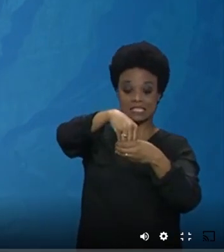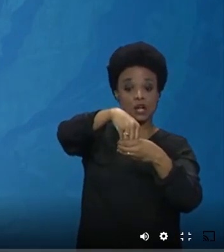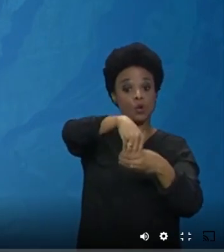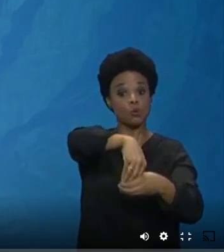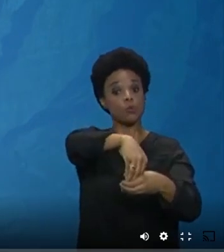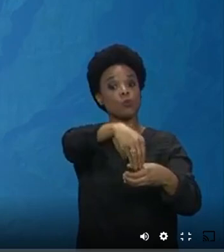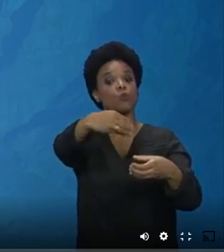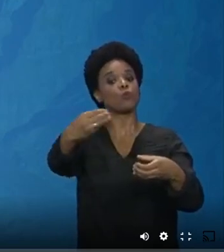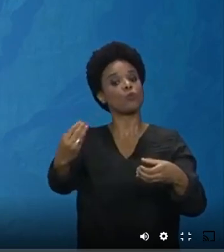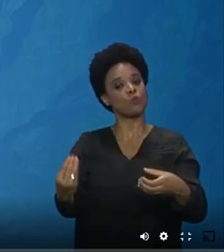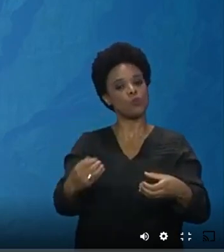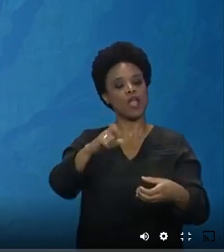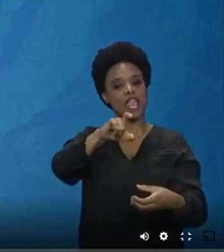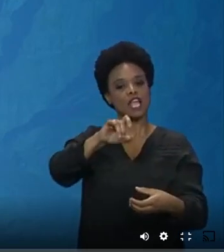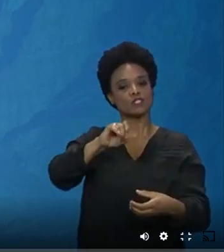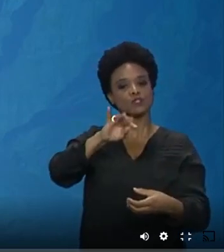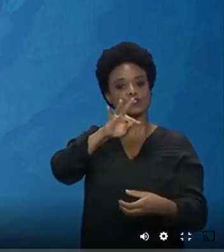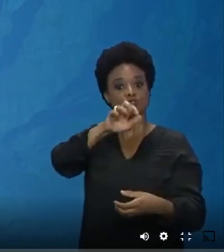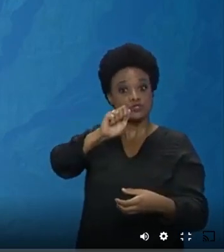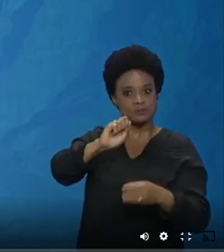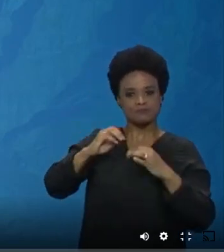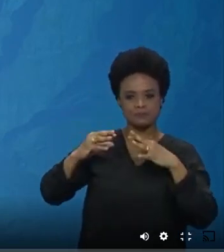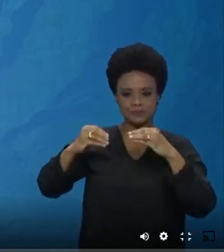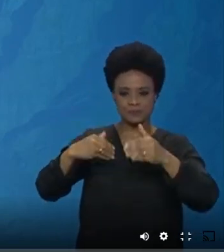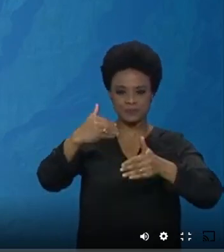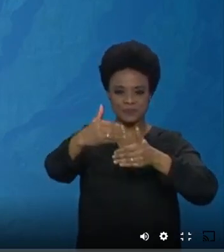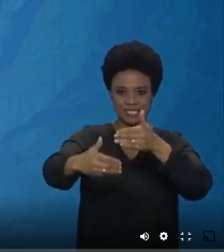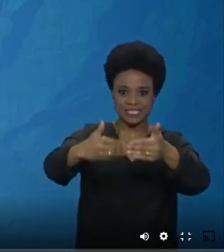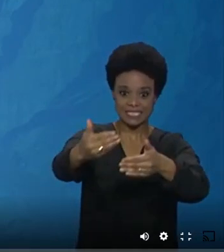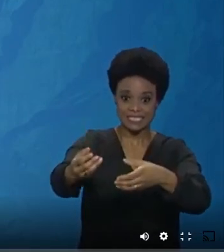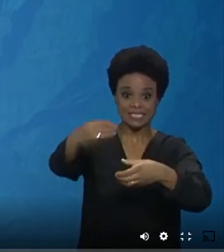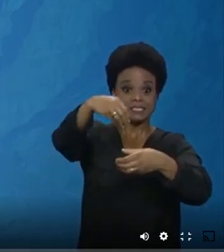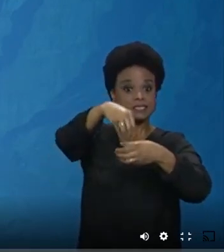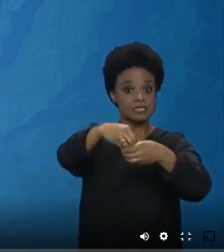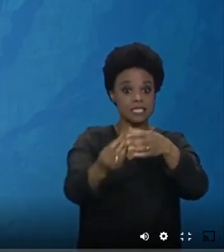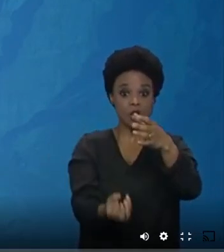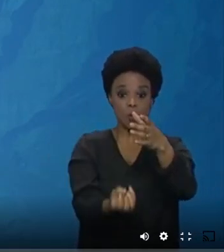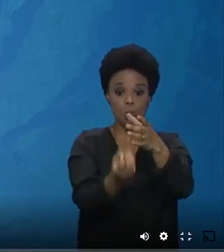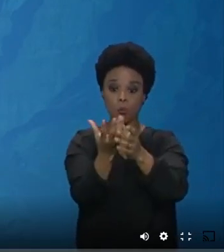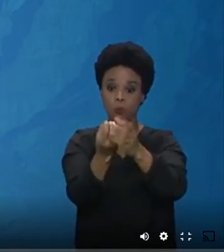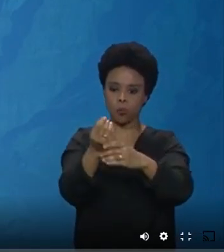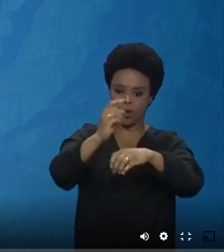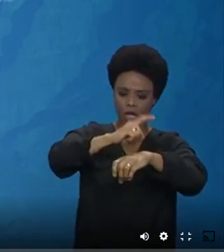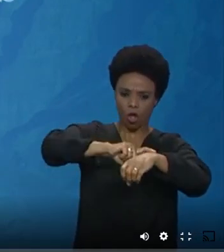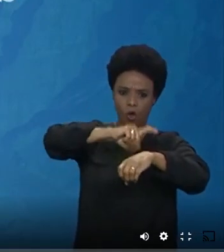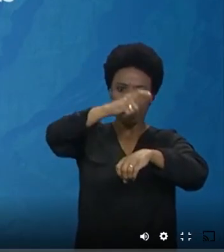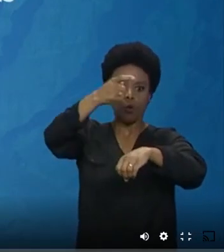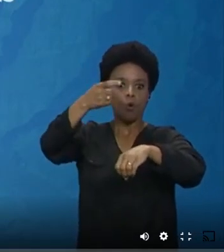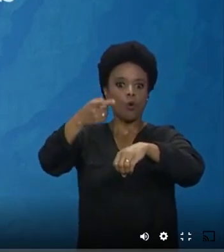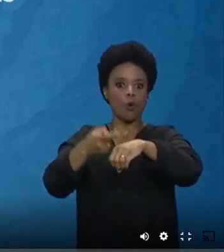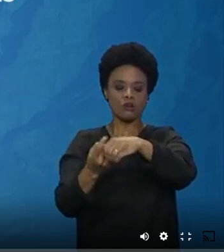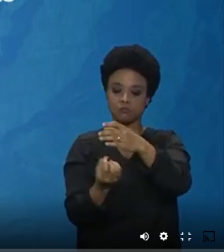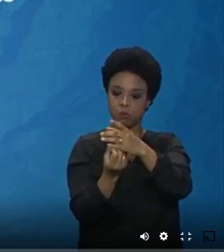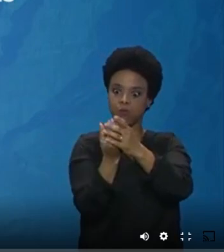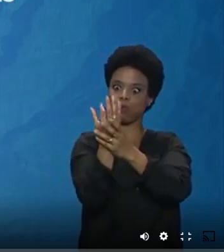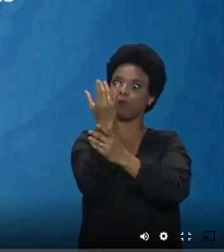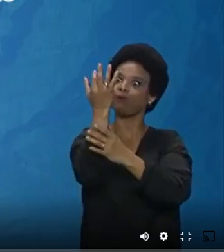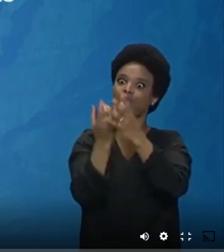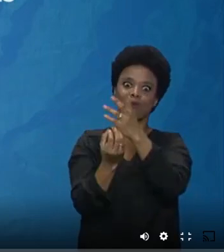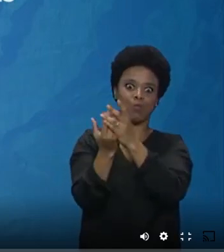externa, exógena. Os processos endógenos dão origem às rochas ígneas, tanto plutônicas quanto vulcânicas